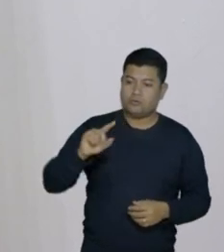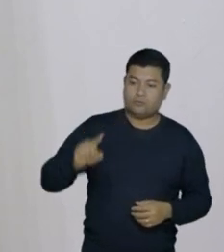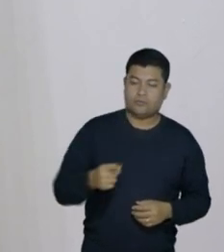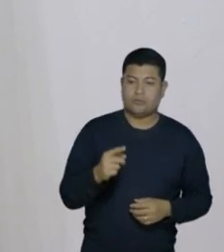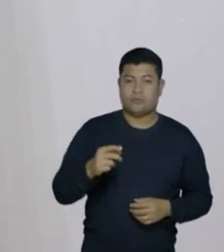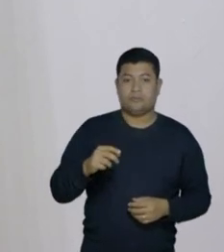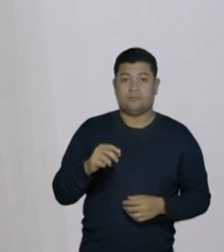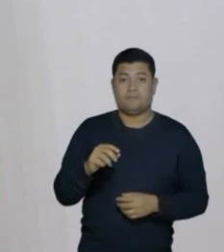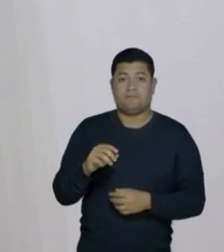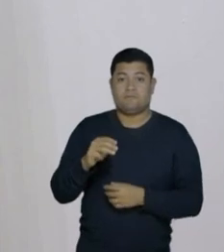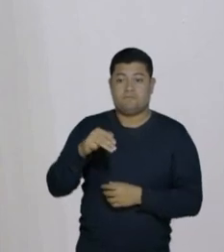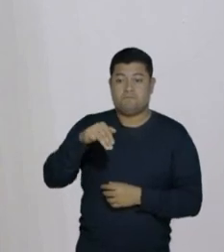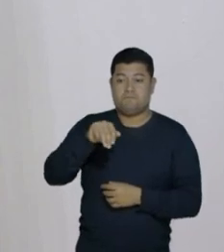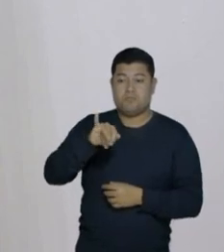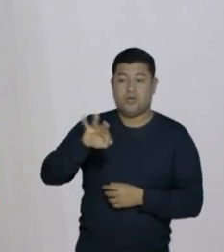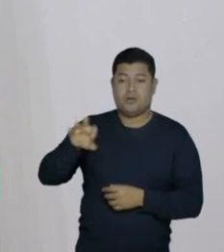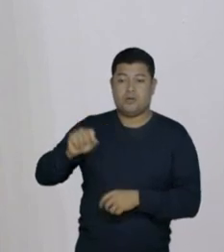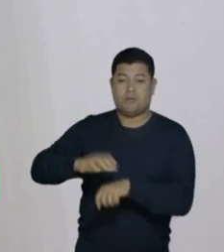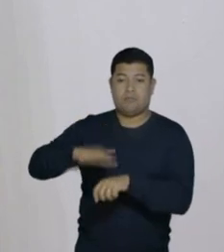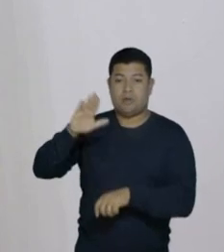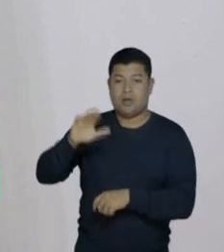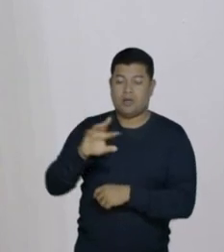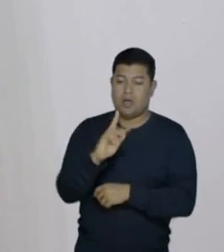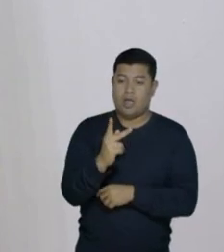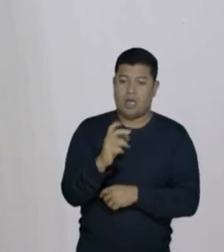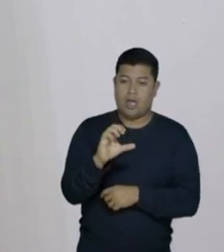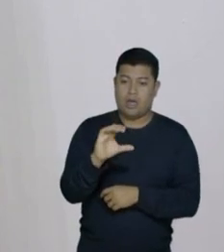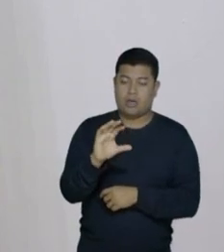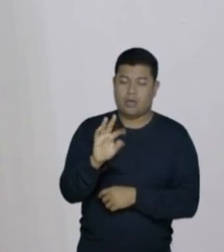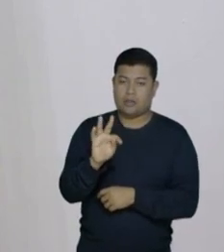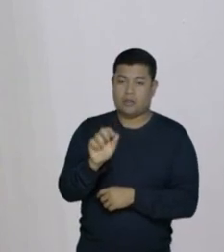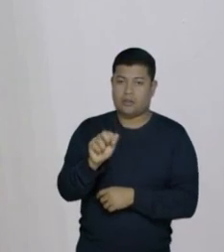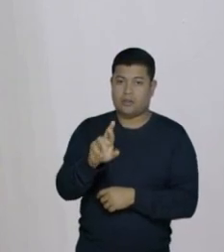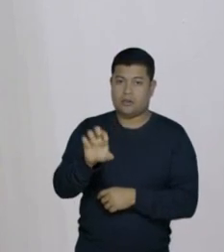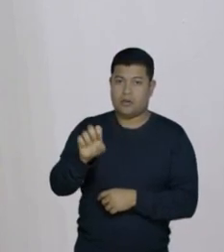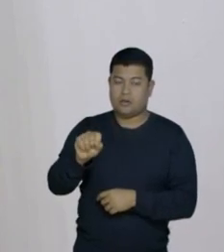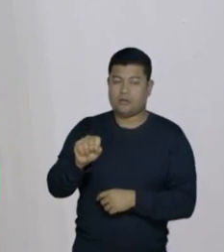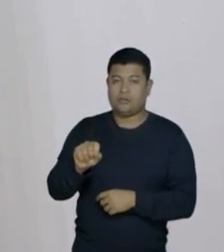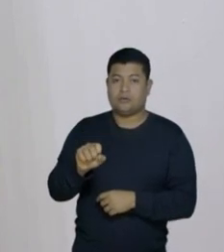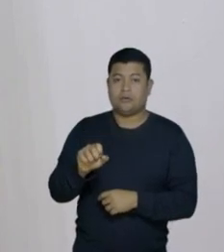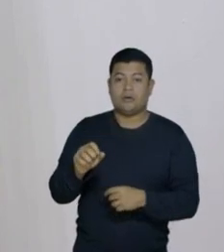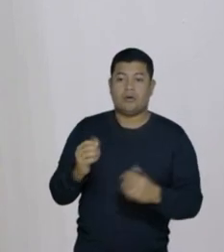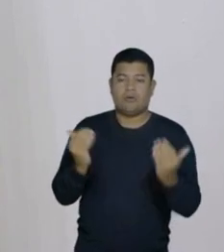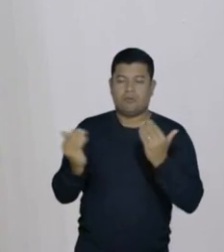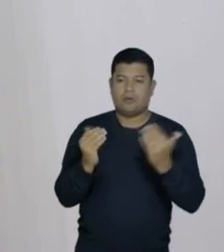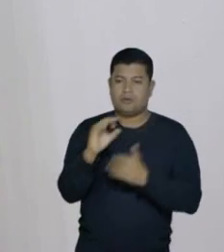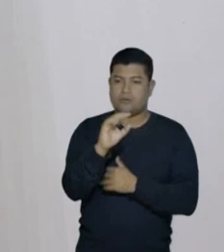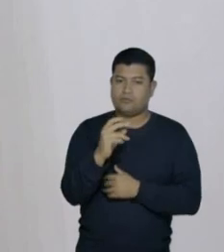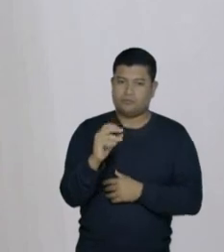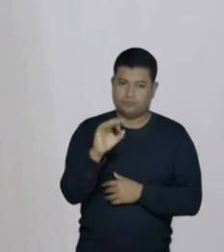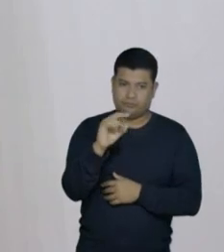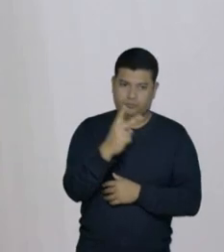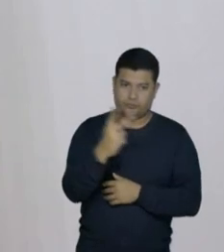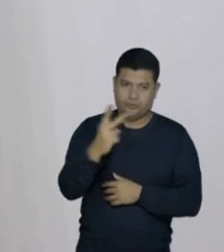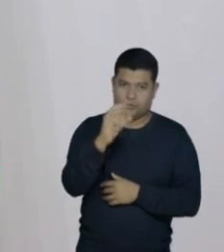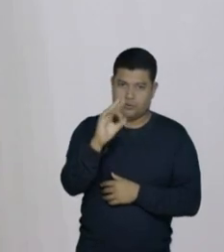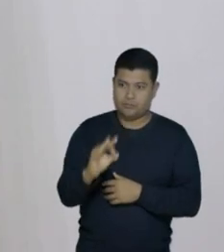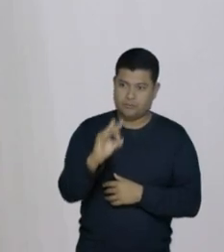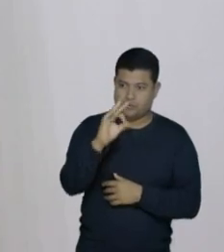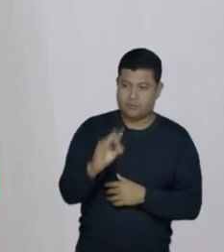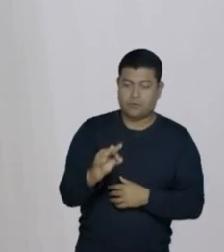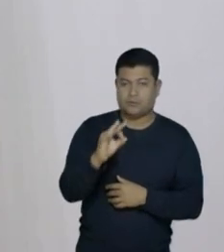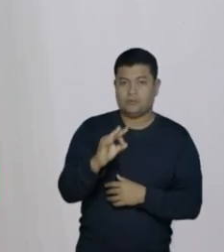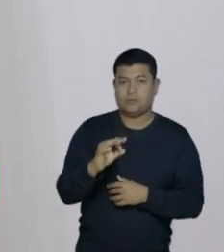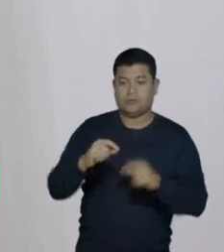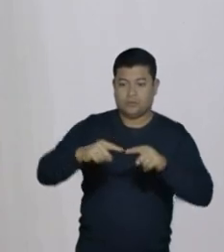181.393 hectares o equivalente a 22% do território total do Estado ainda é de Mata Atlântica